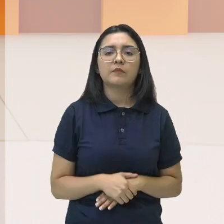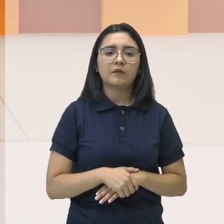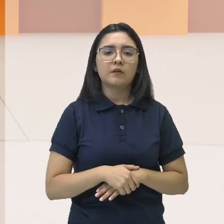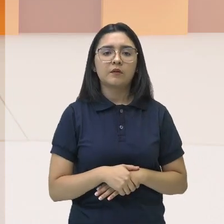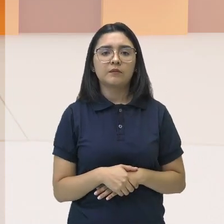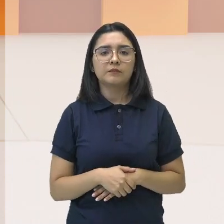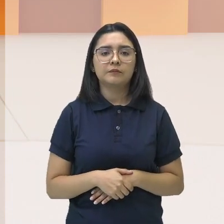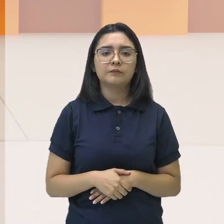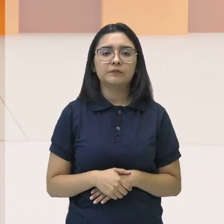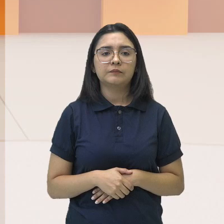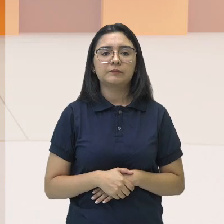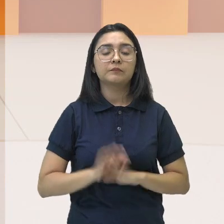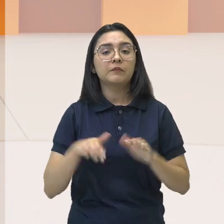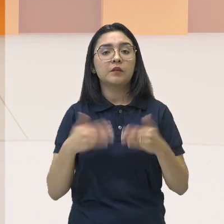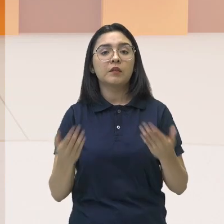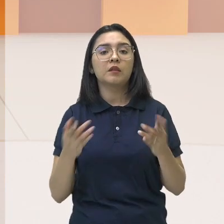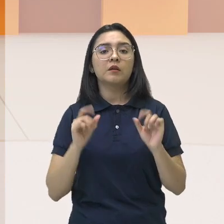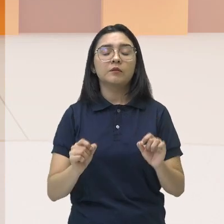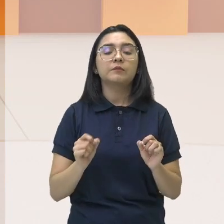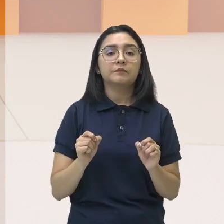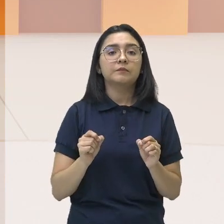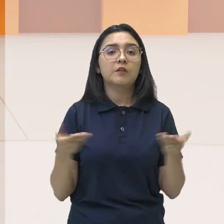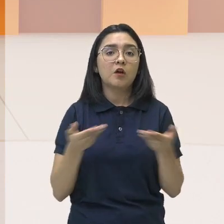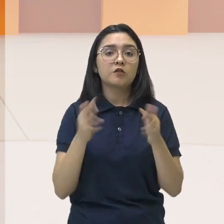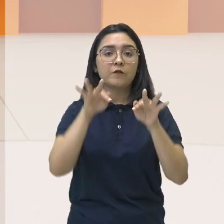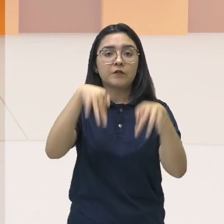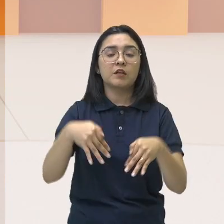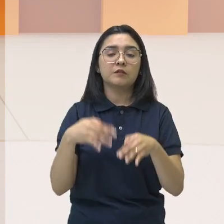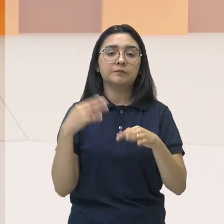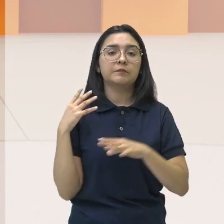trabalho. Bem, com isso, a gente